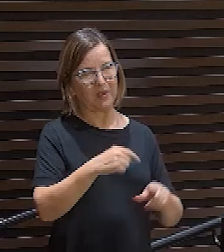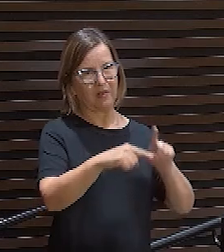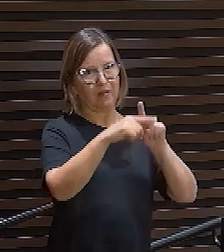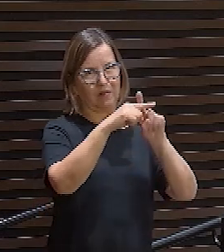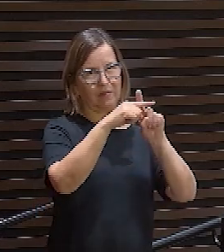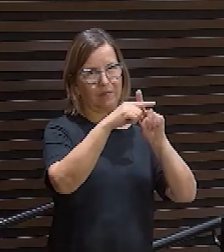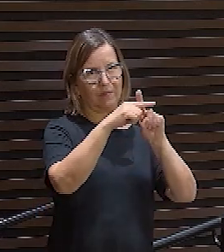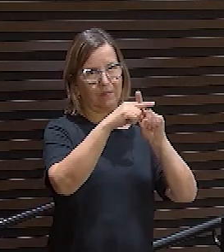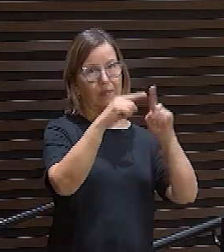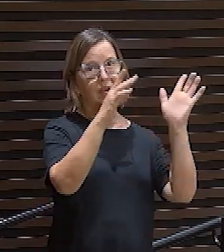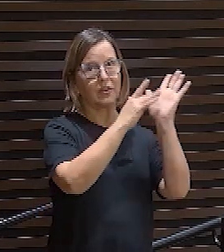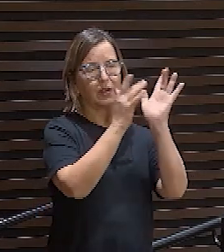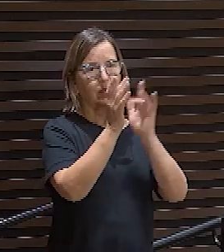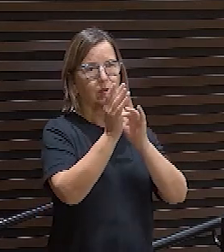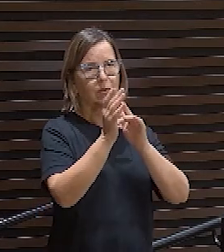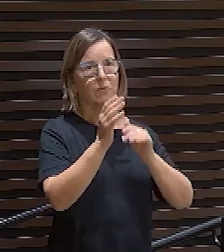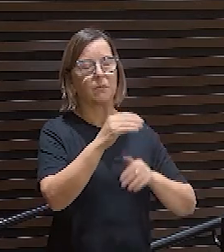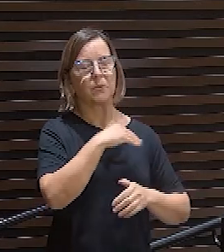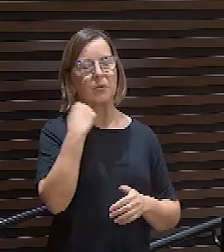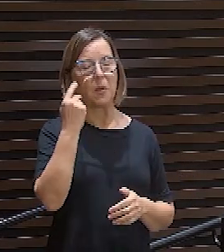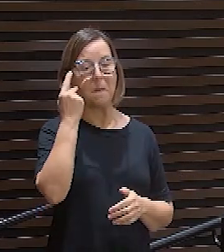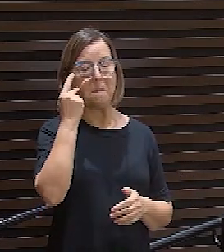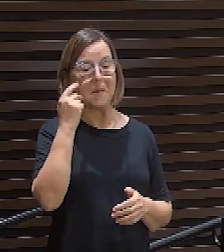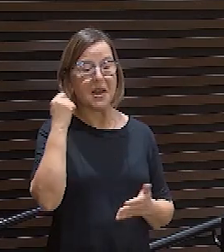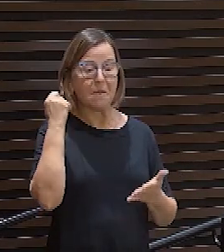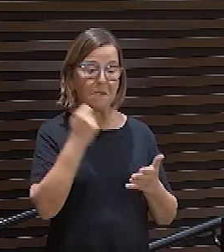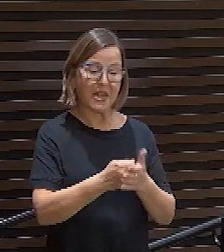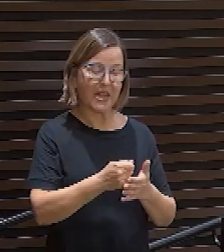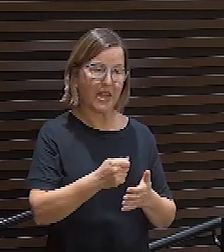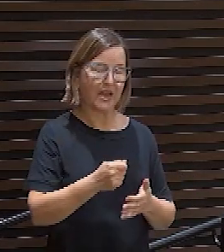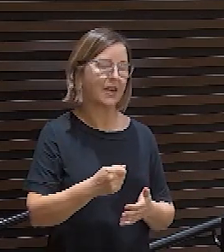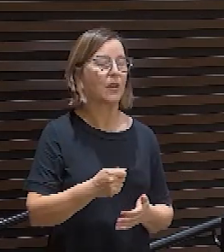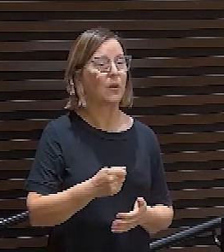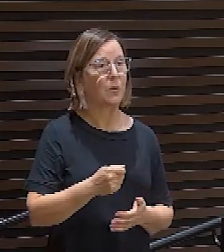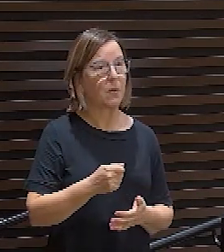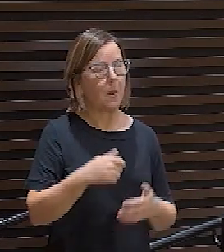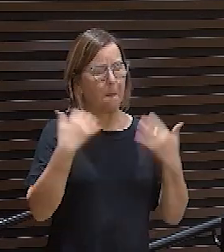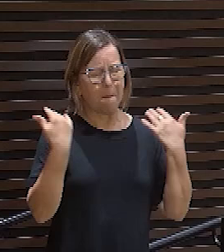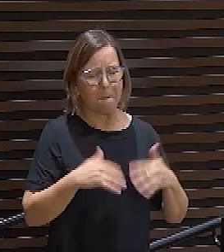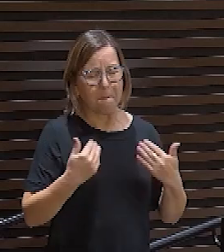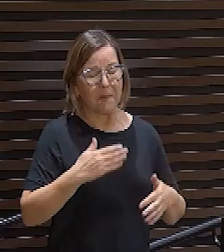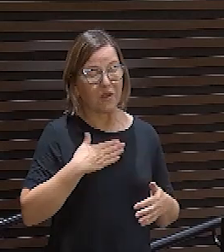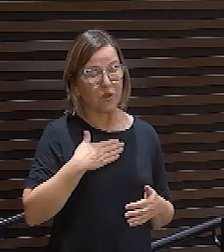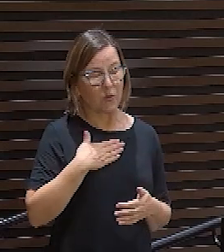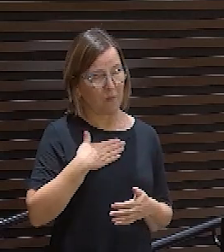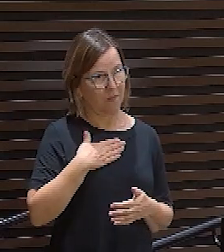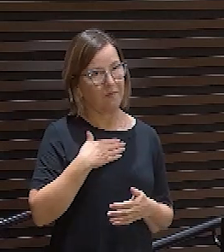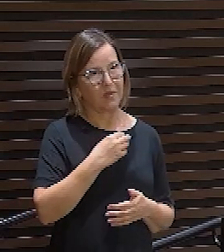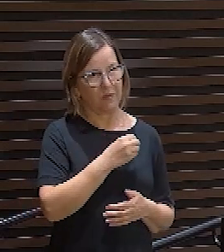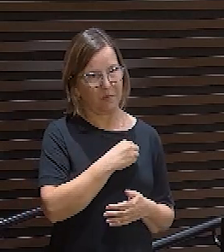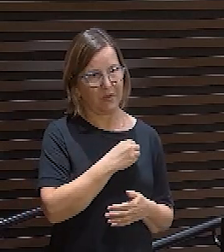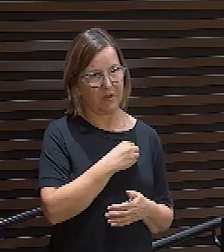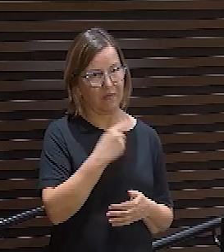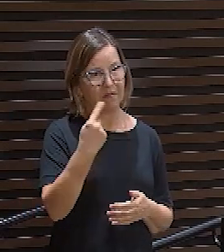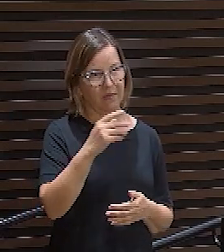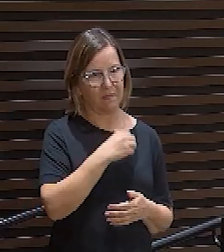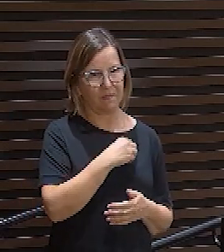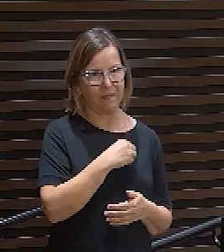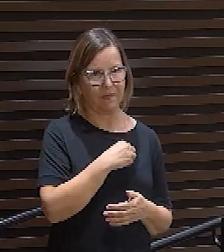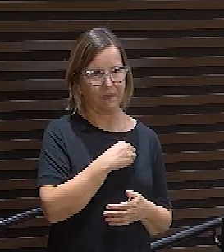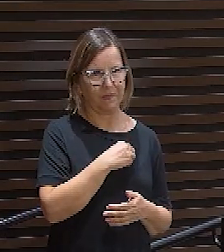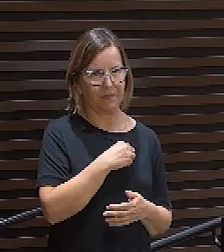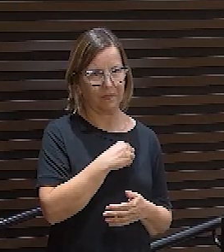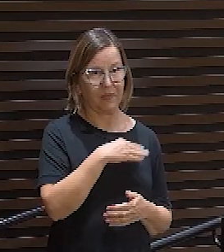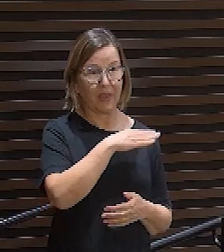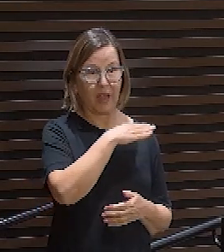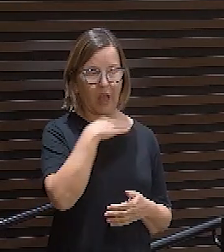Ele morreu para pagar o preço do meu pecado, do teu pecado. A morte que era